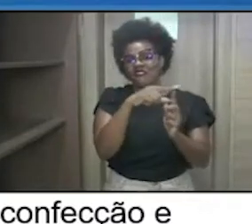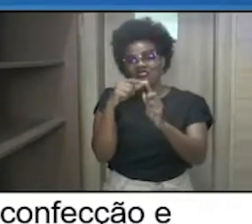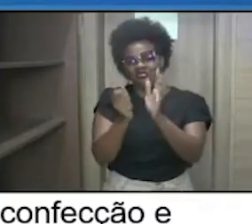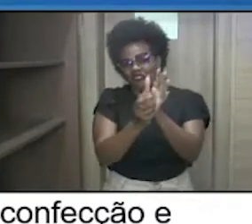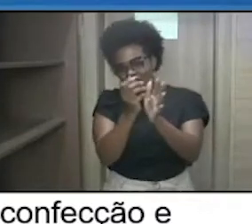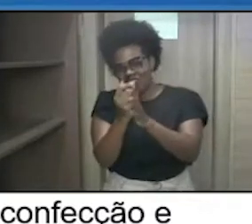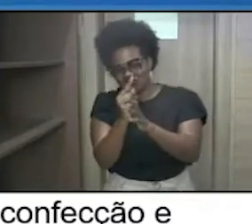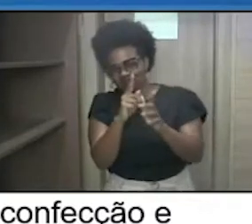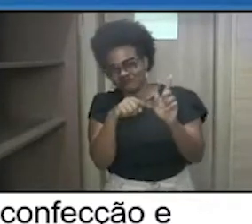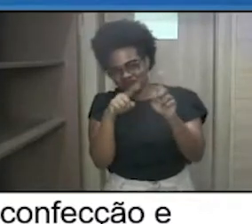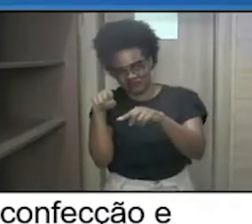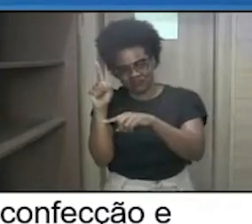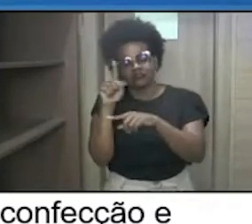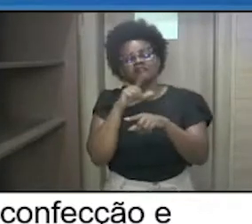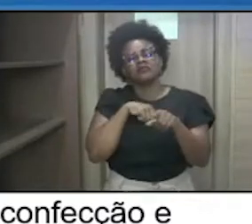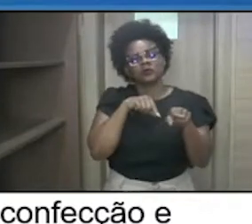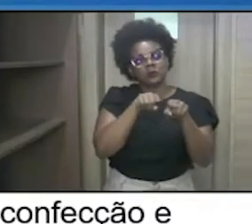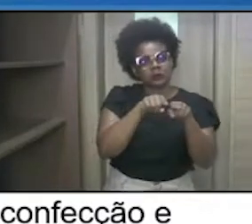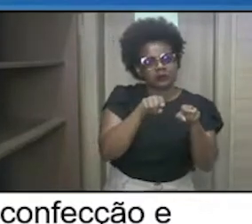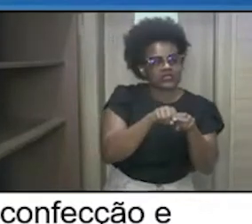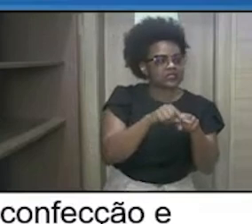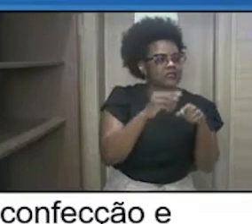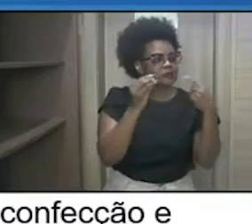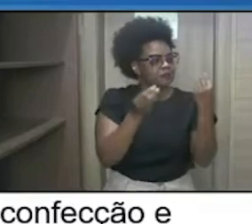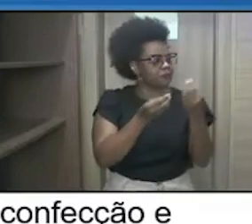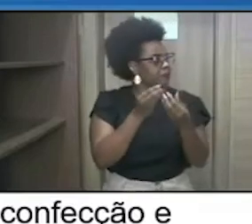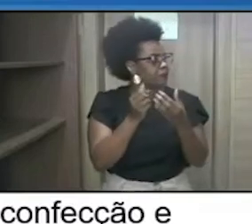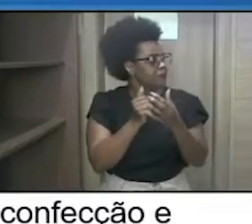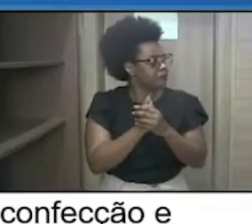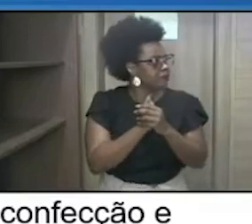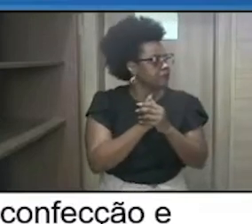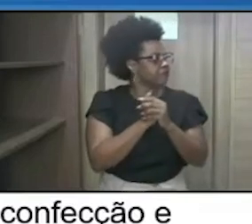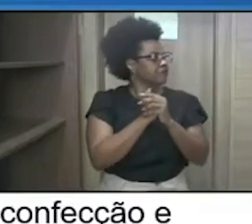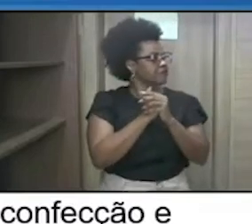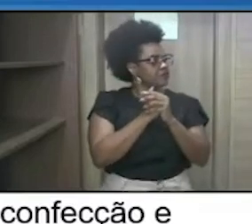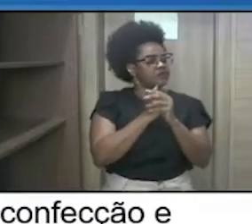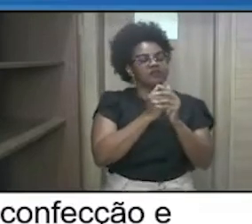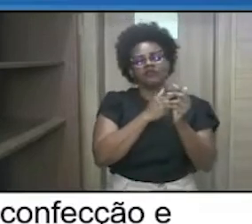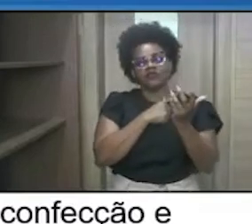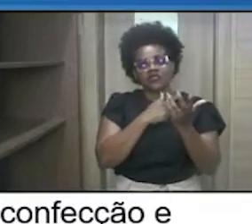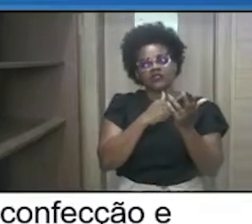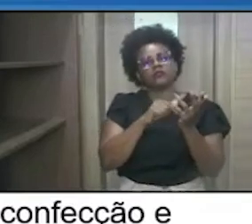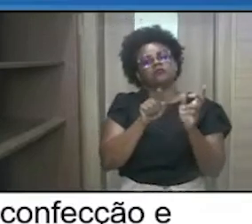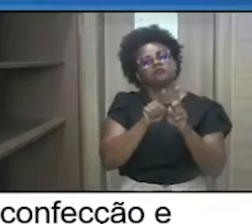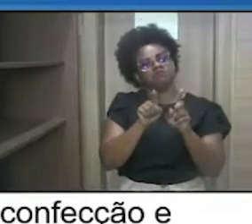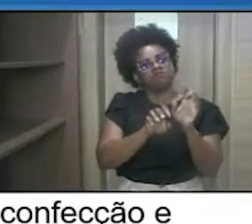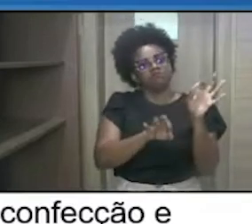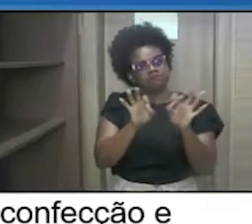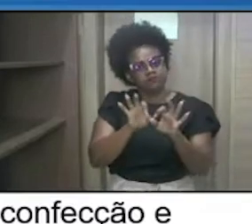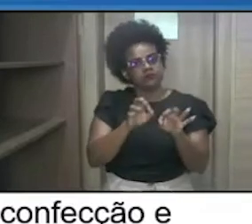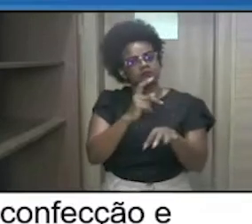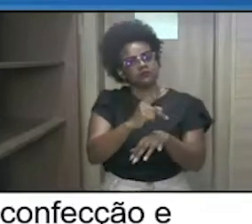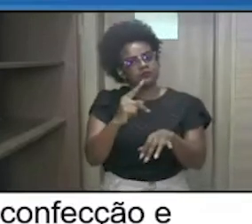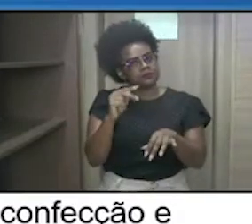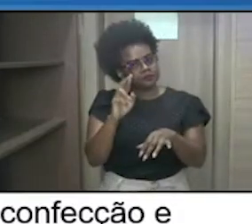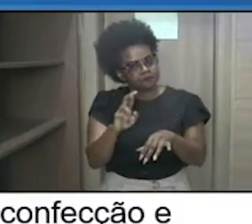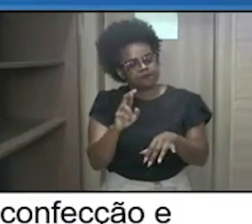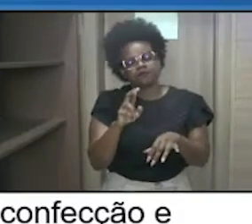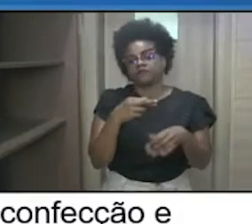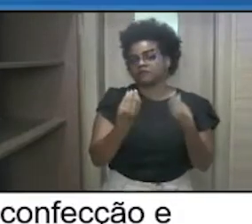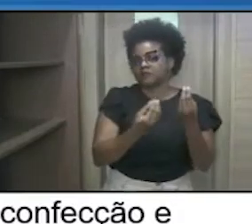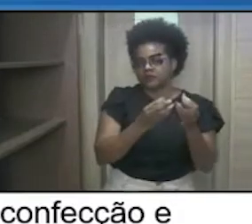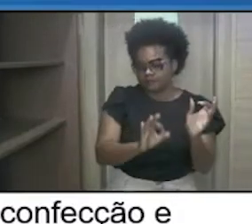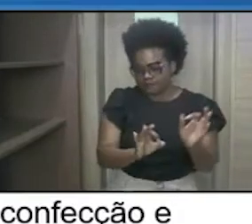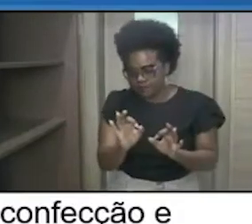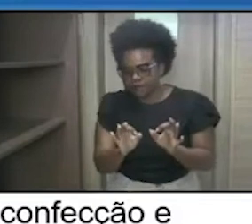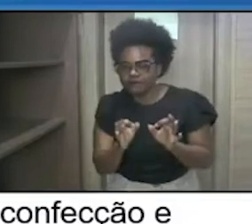comum. A montagem em articuladores não é feita em muitos deles. O planejamento e preparo da boca para PPR não realiza o